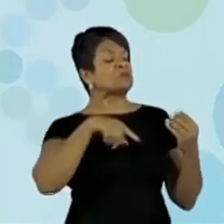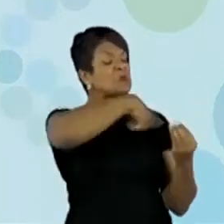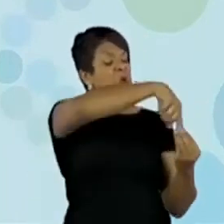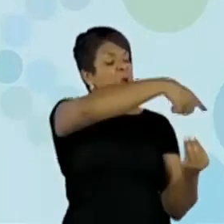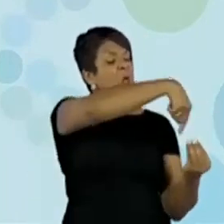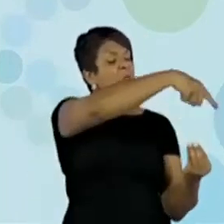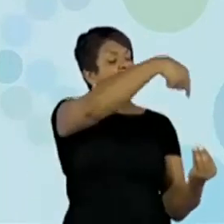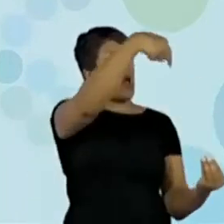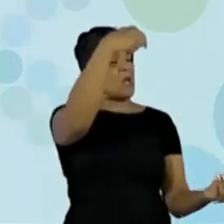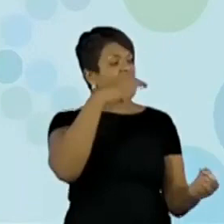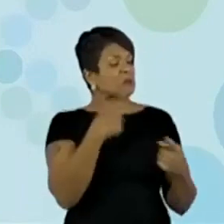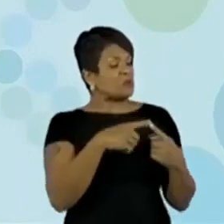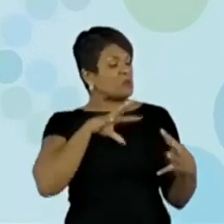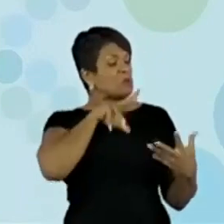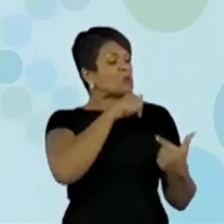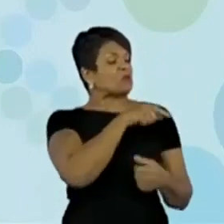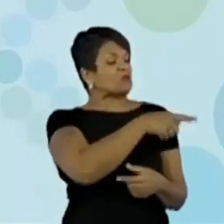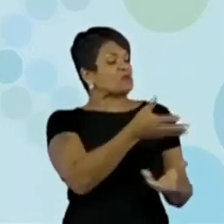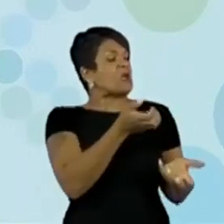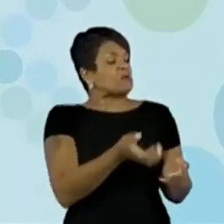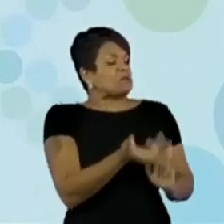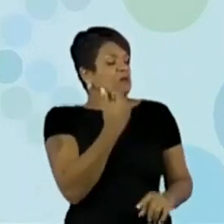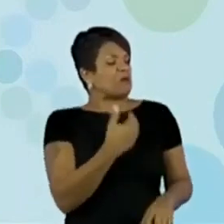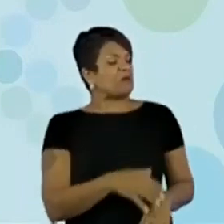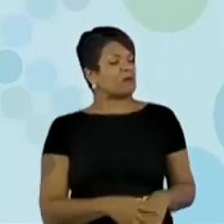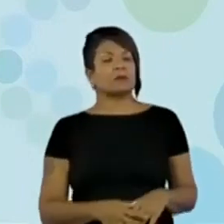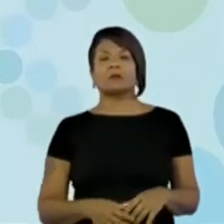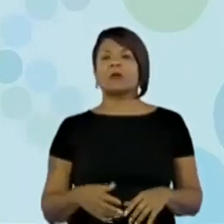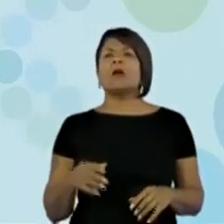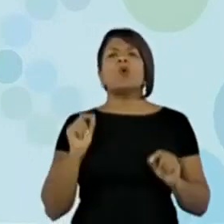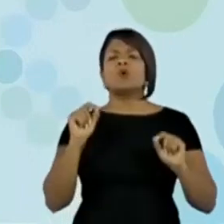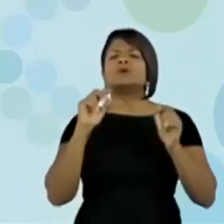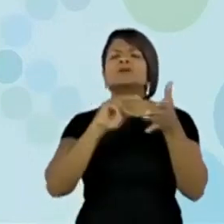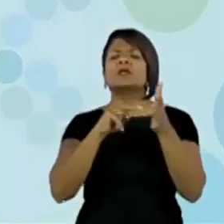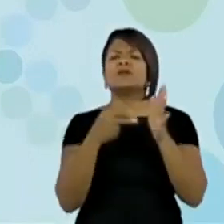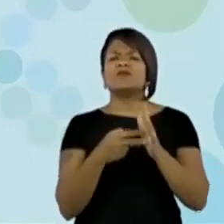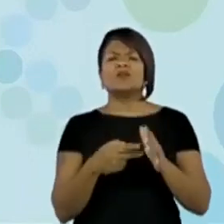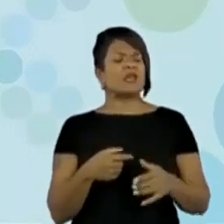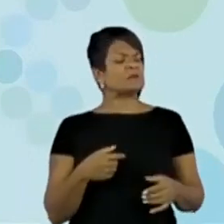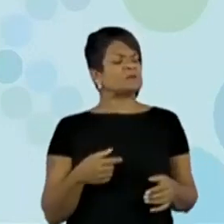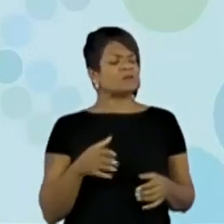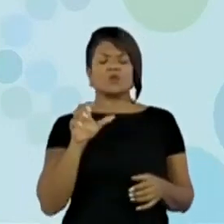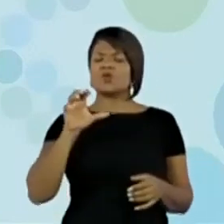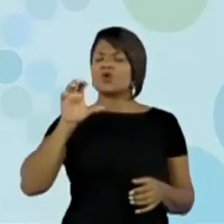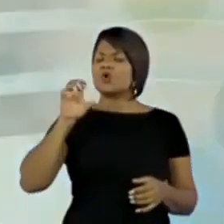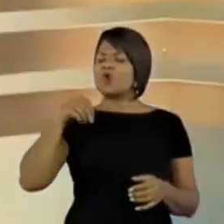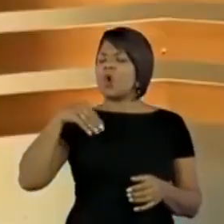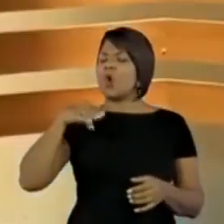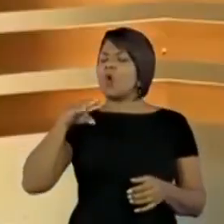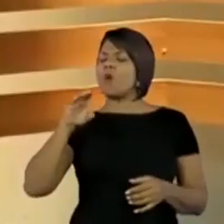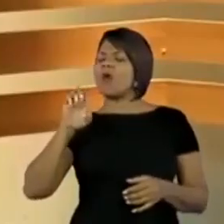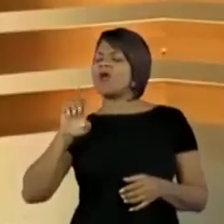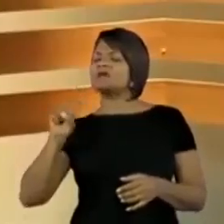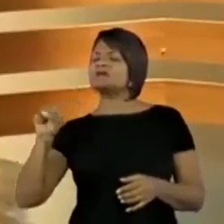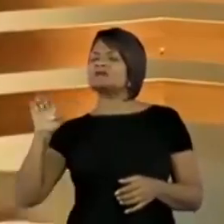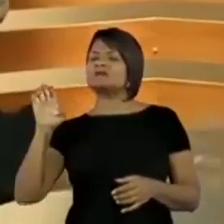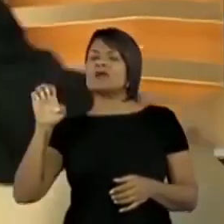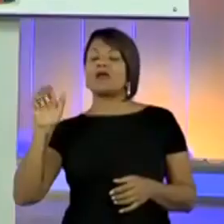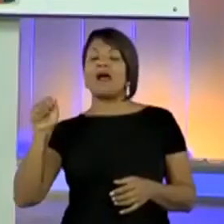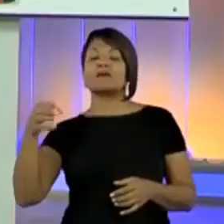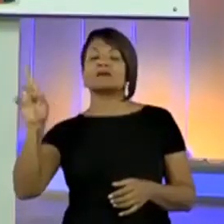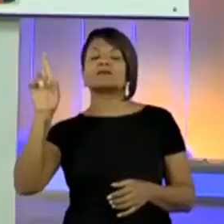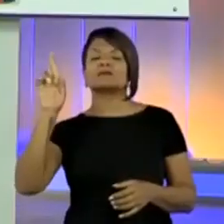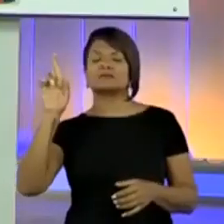alguma coisa nesse mundo? O que quer dizer com esse ar? Com esse ar. Por que Machado de Assis utilizou esse termo? Vamos